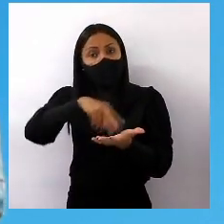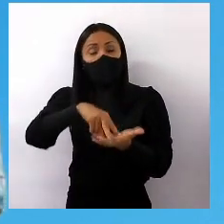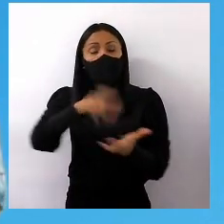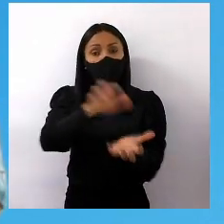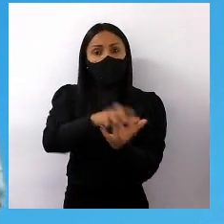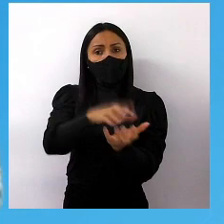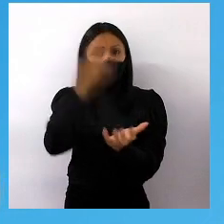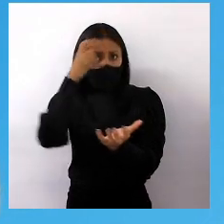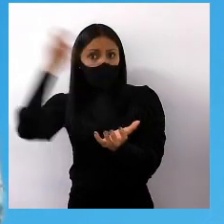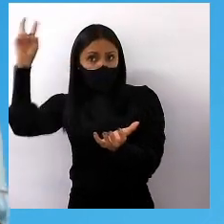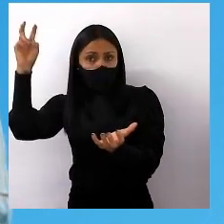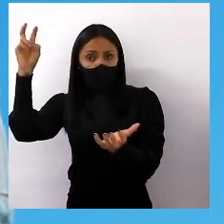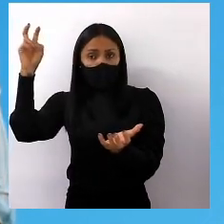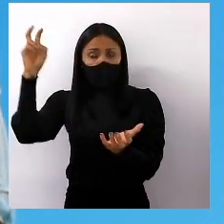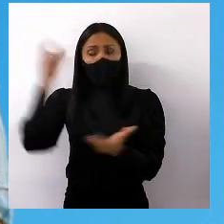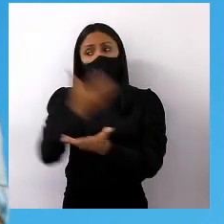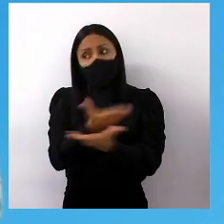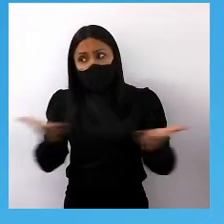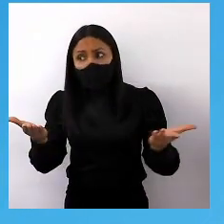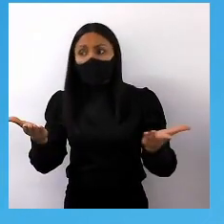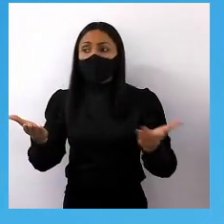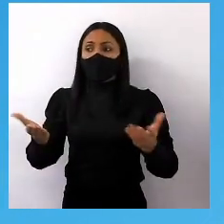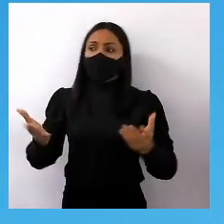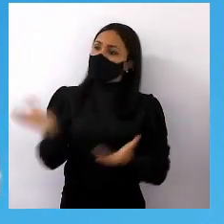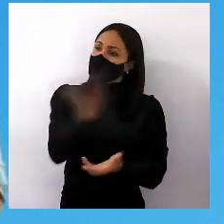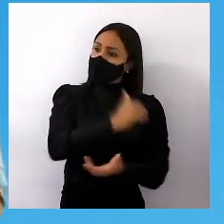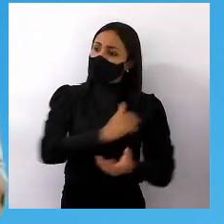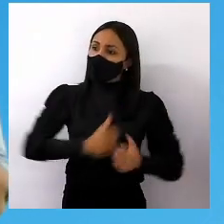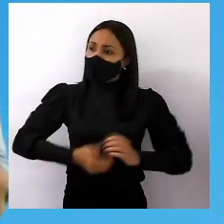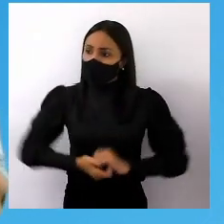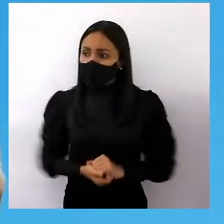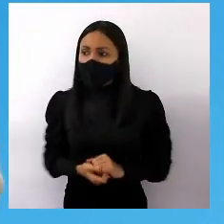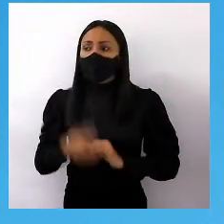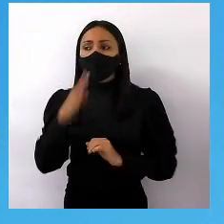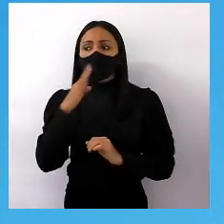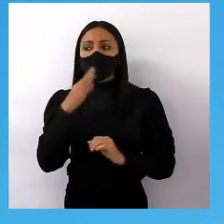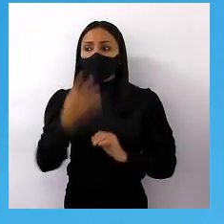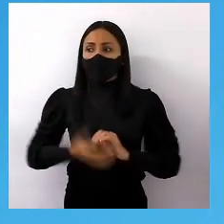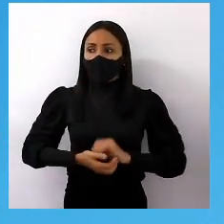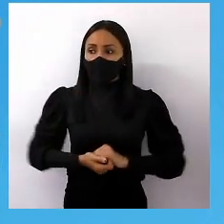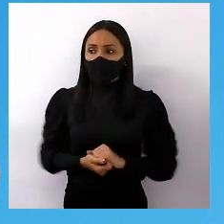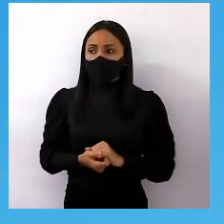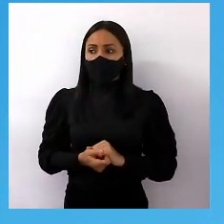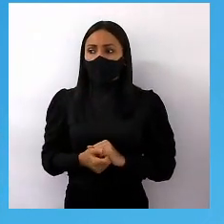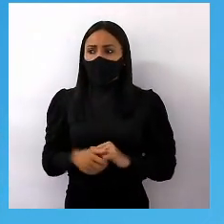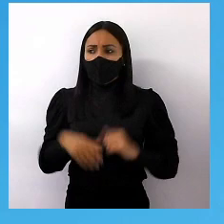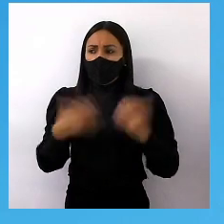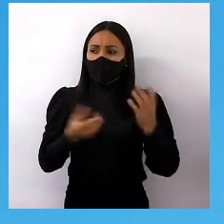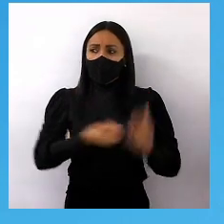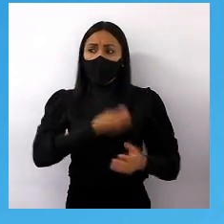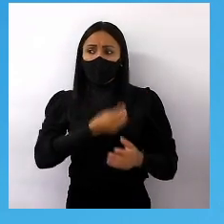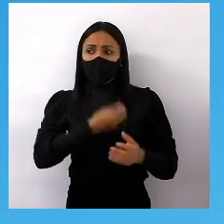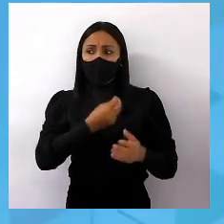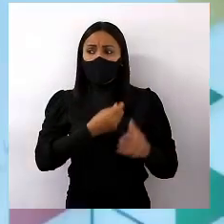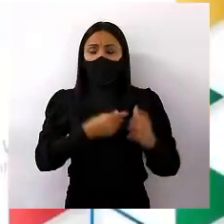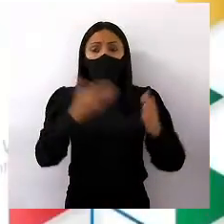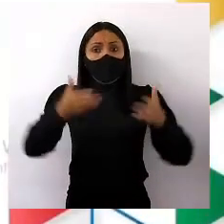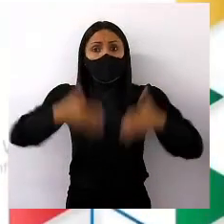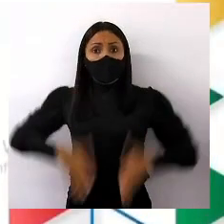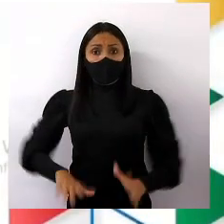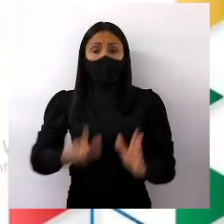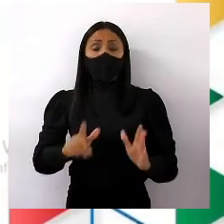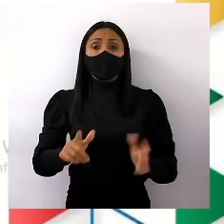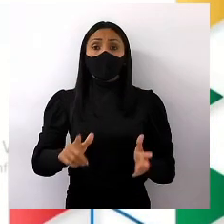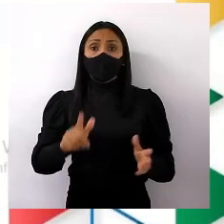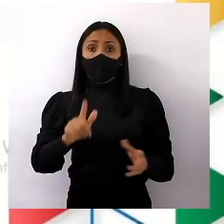cultura pernambucana. Então é isso aí, e vamos adiante. Vamos conhecer um pouquinho, uma mini biografia de André. André nasceu em Garanhuns,